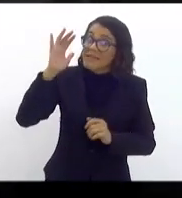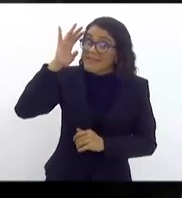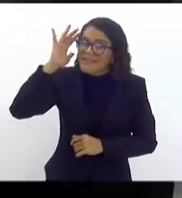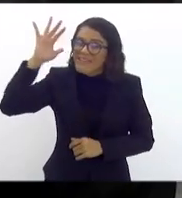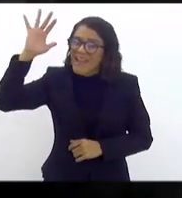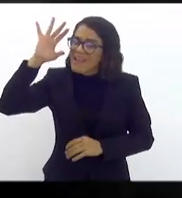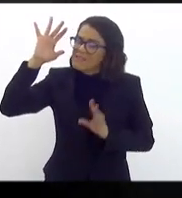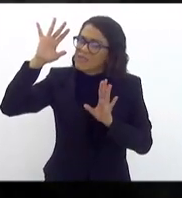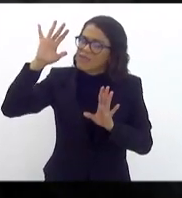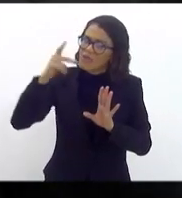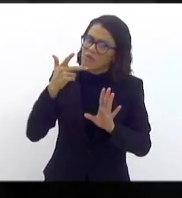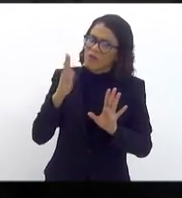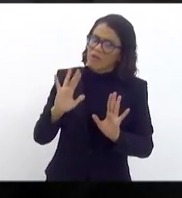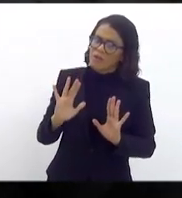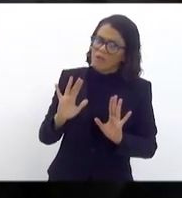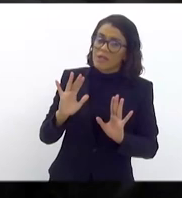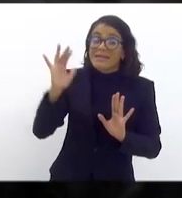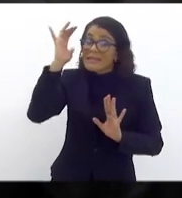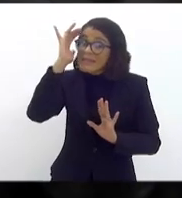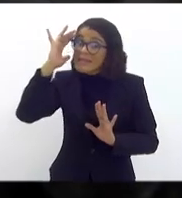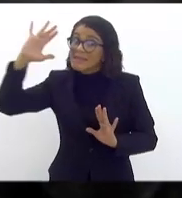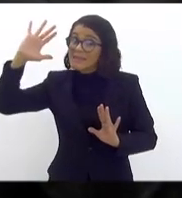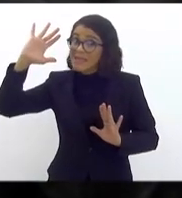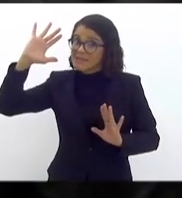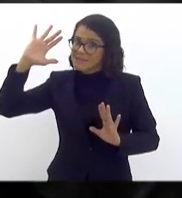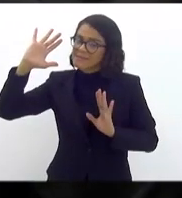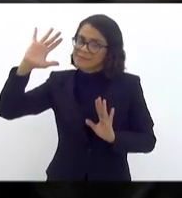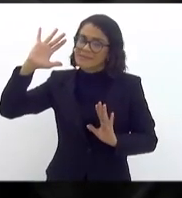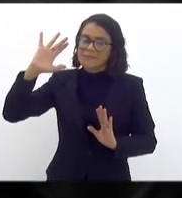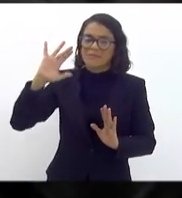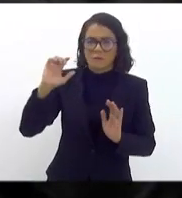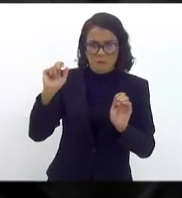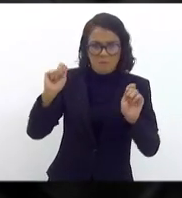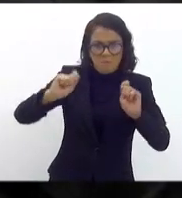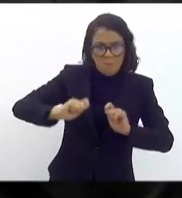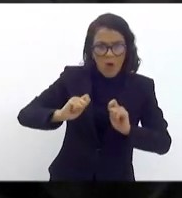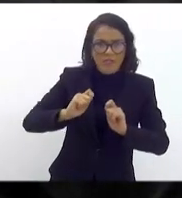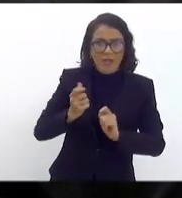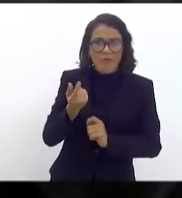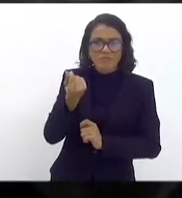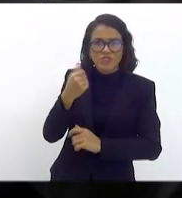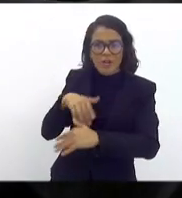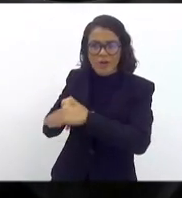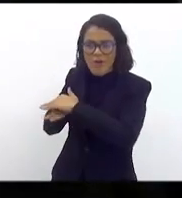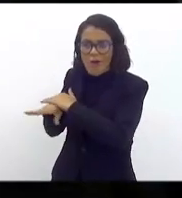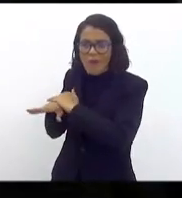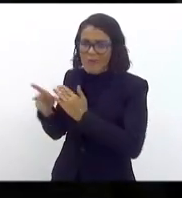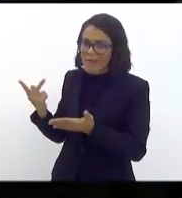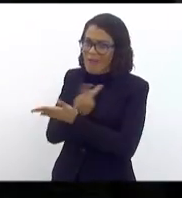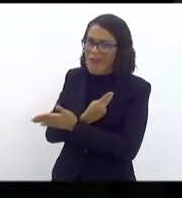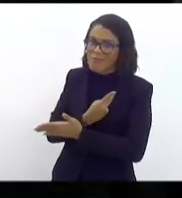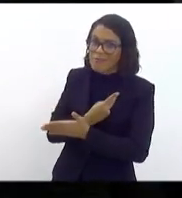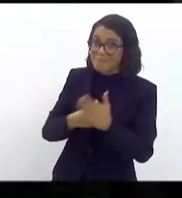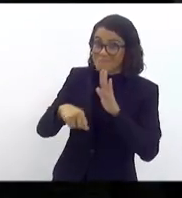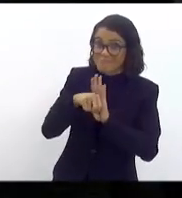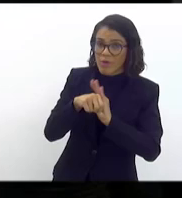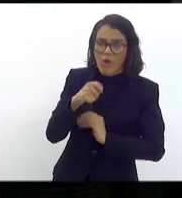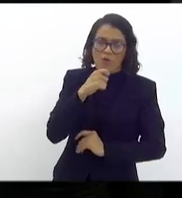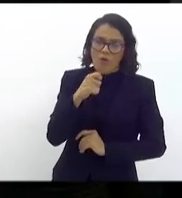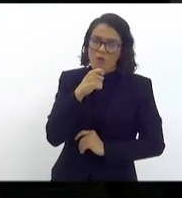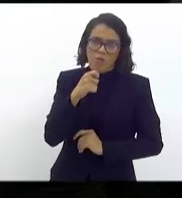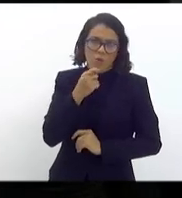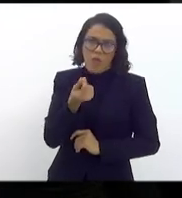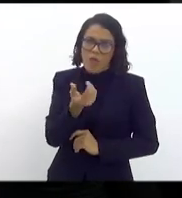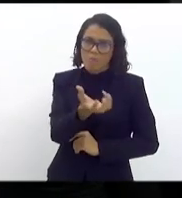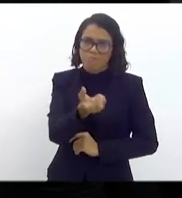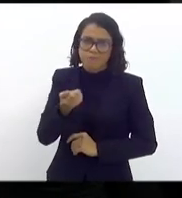em tese, né? A gente está conversando aqui tudo em tese. Haveria uma apropriação indébita? Não entendo que não há apropriação